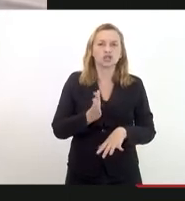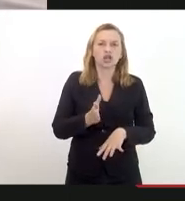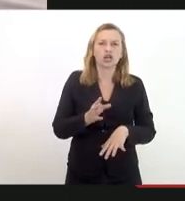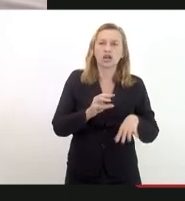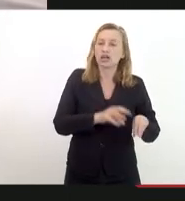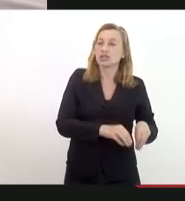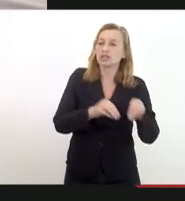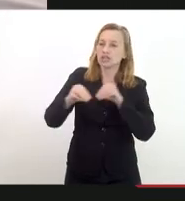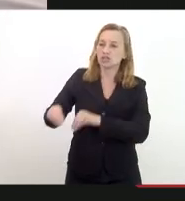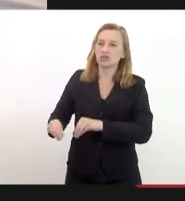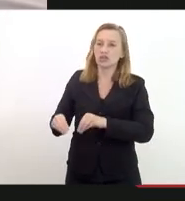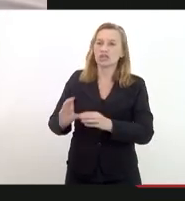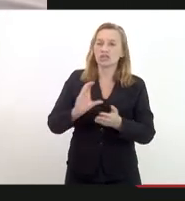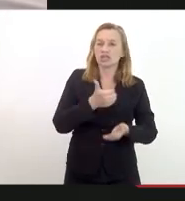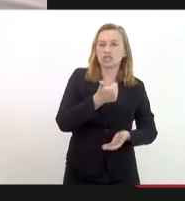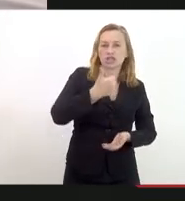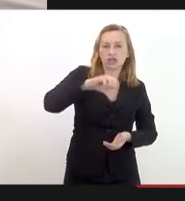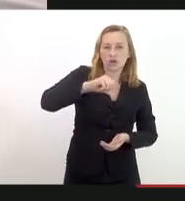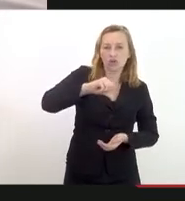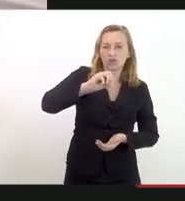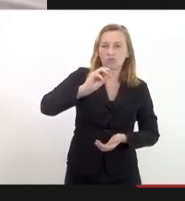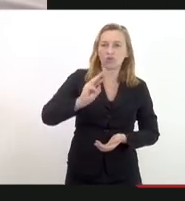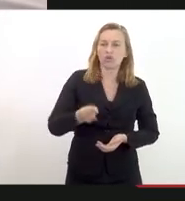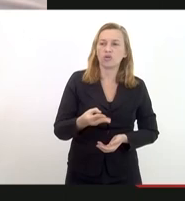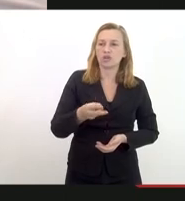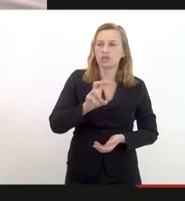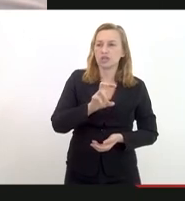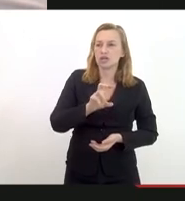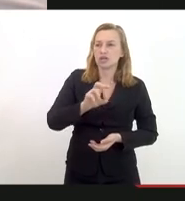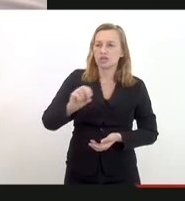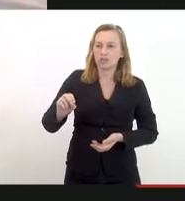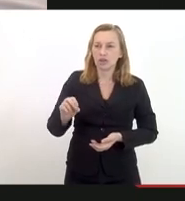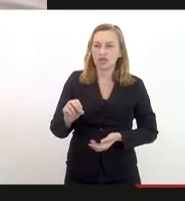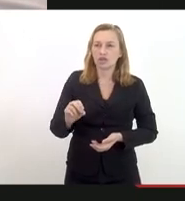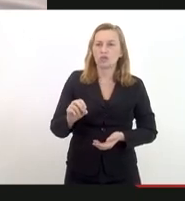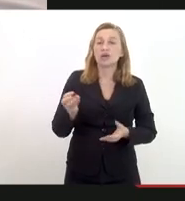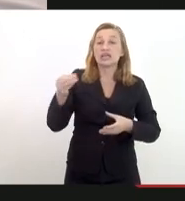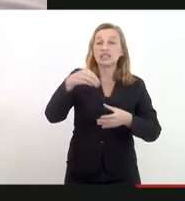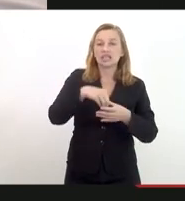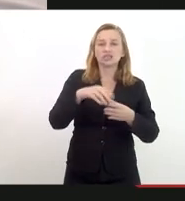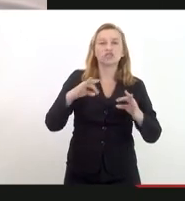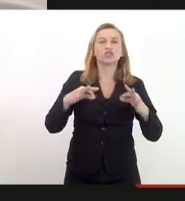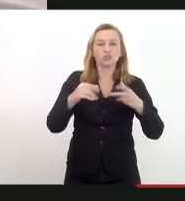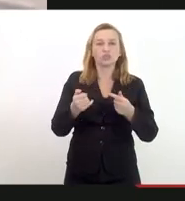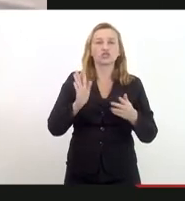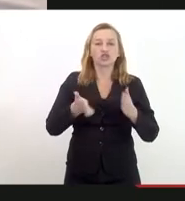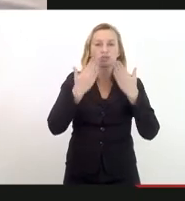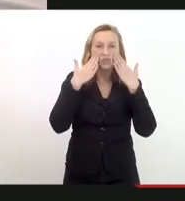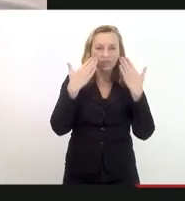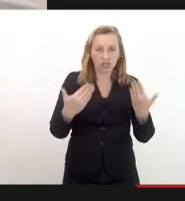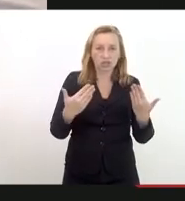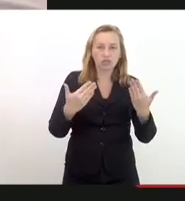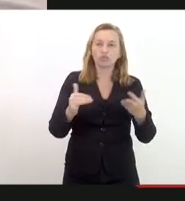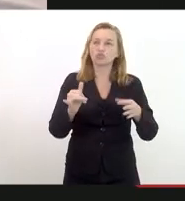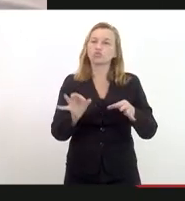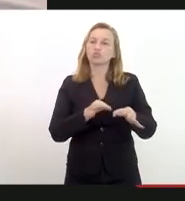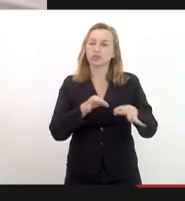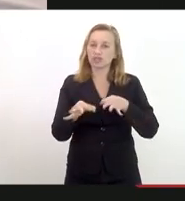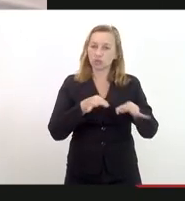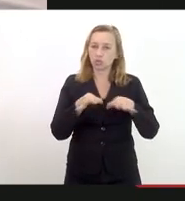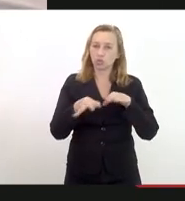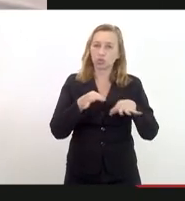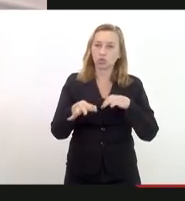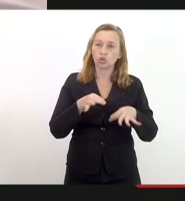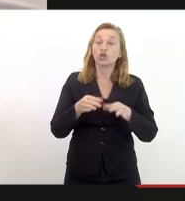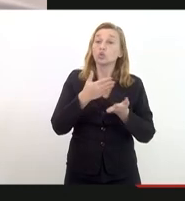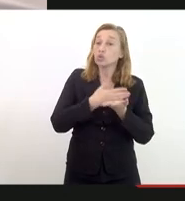19 milhões e meio referentes ao apoio social, dentro dos eixos que nós apresentamos no plano, né? Lá